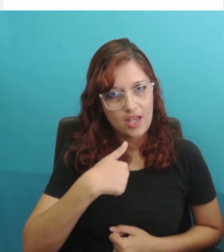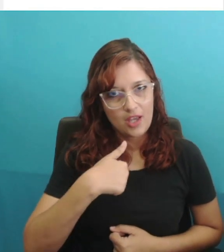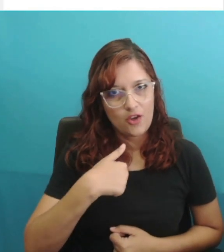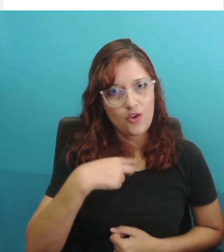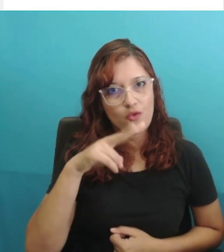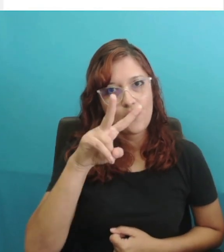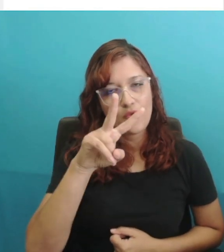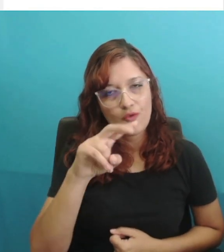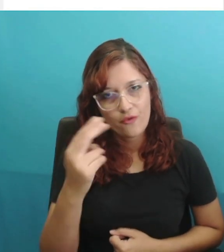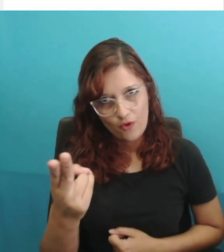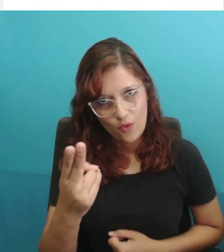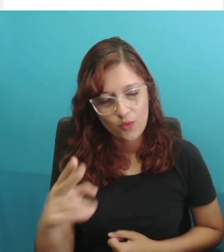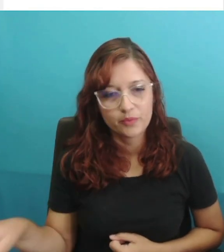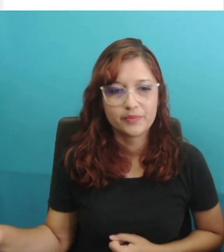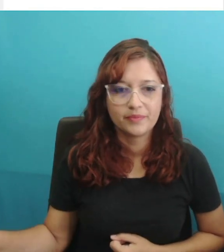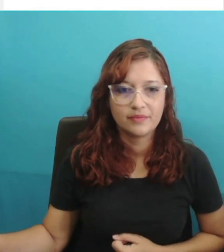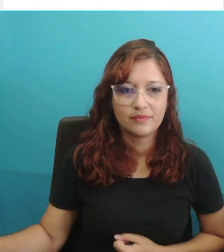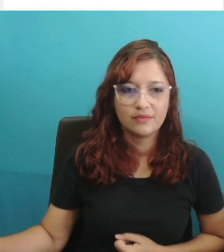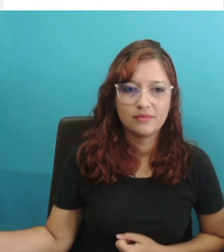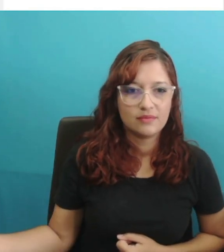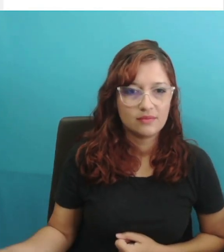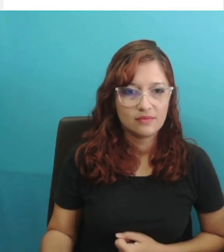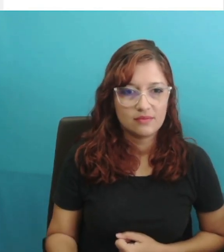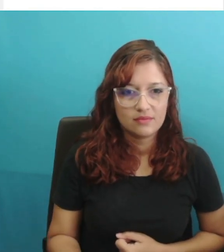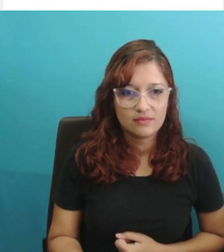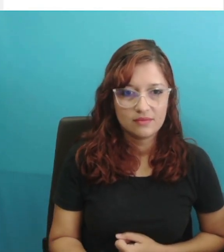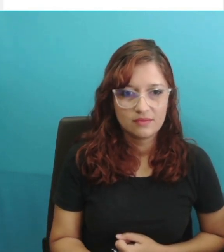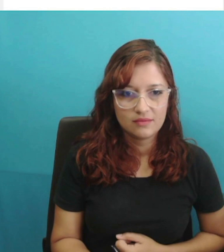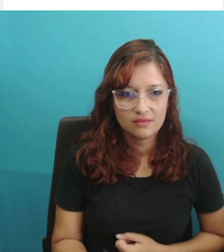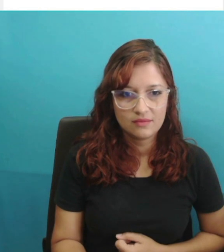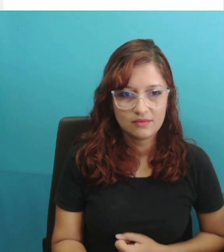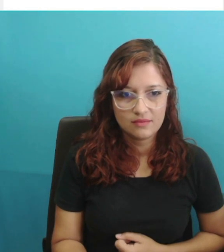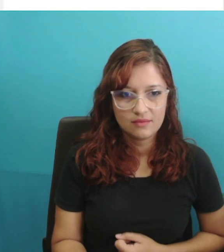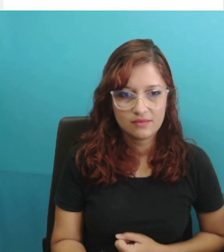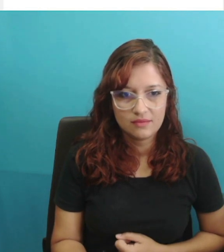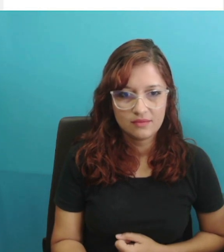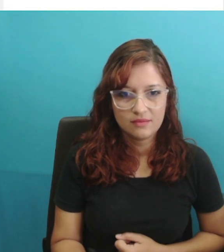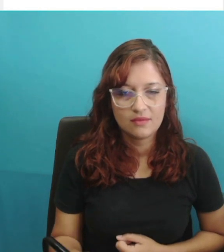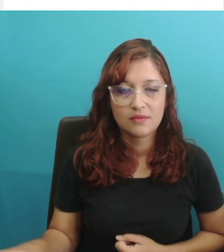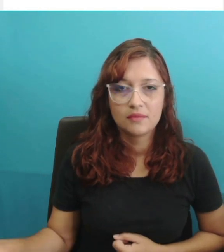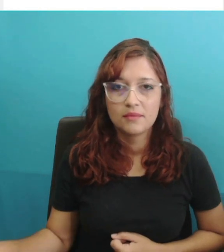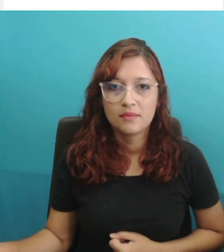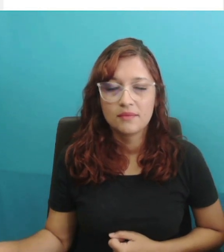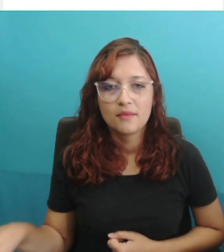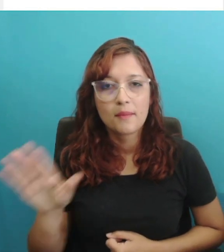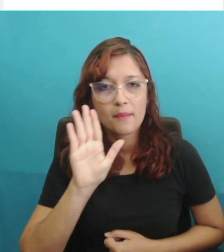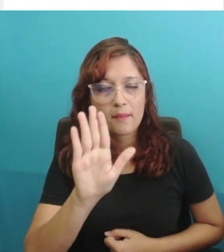Eu vou.